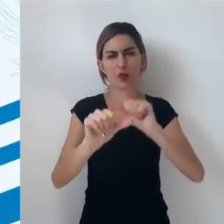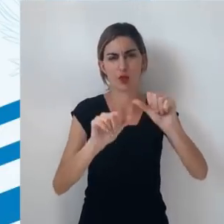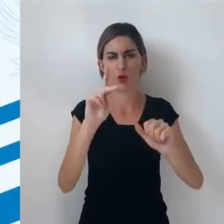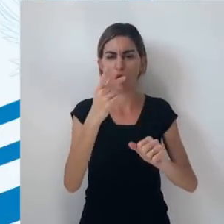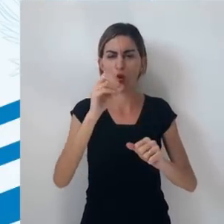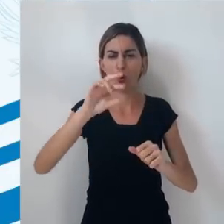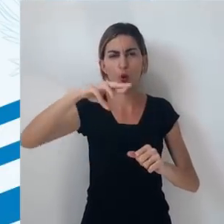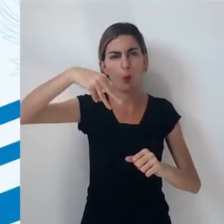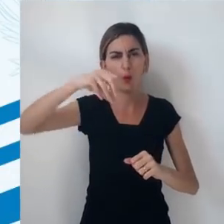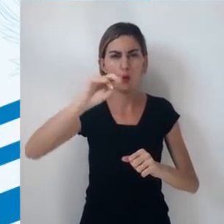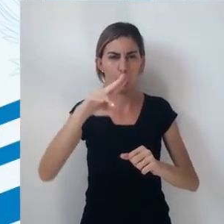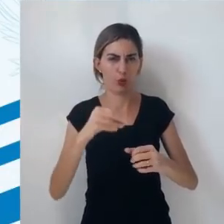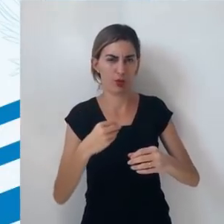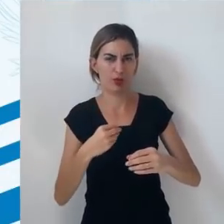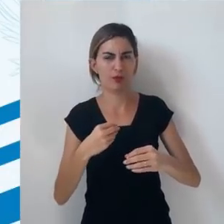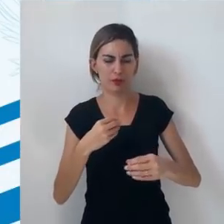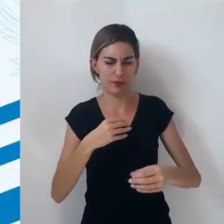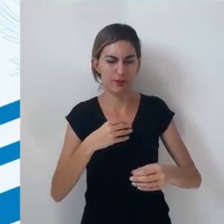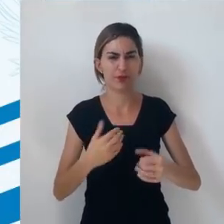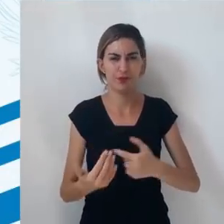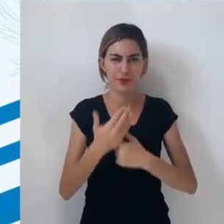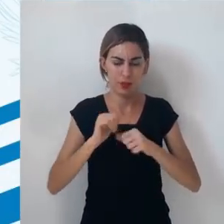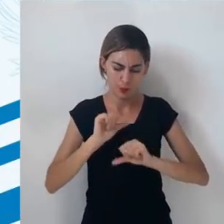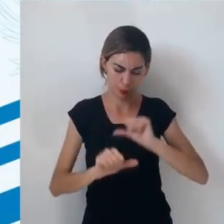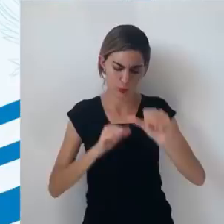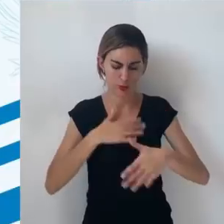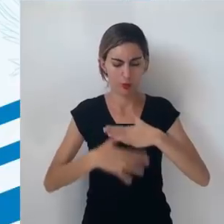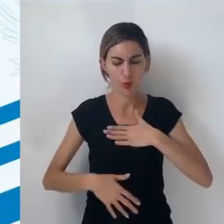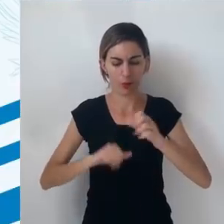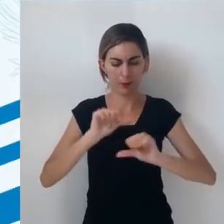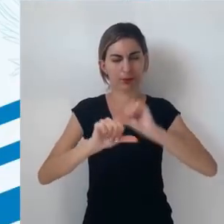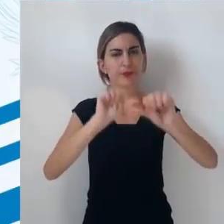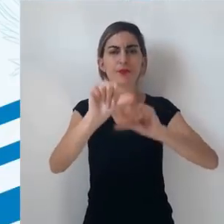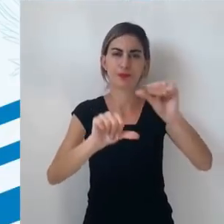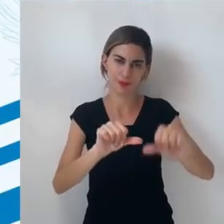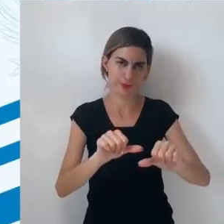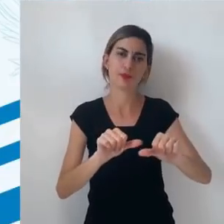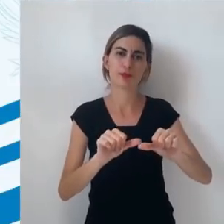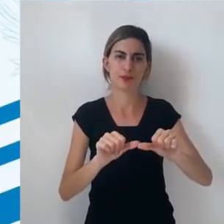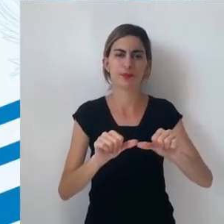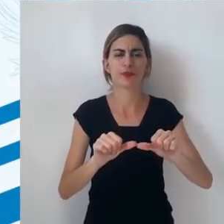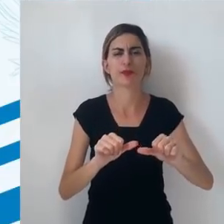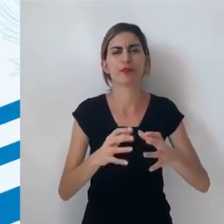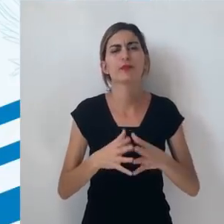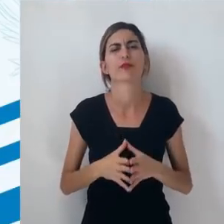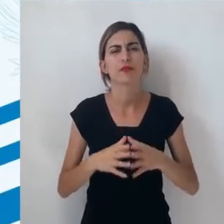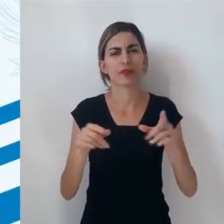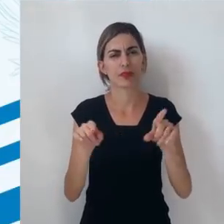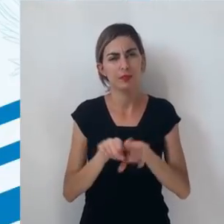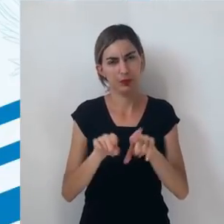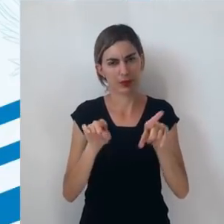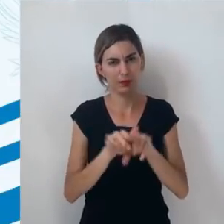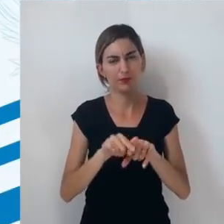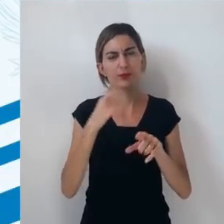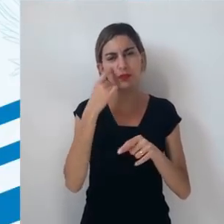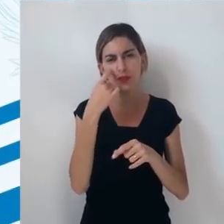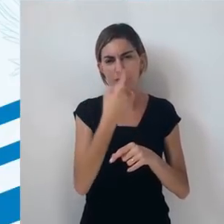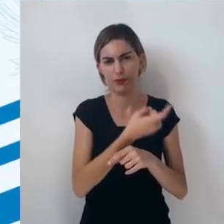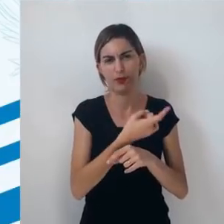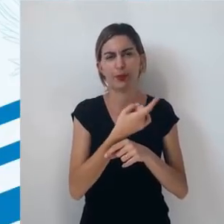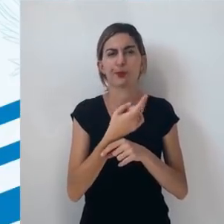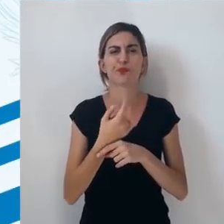dos hormônios que vão interferir, das mudanças que causam esses hormônios. A gente